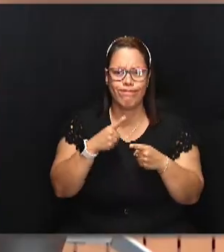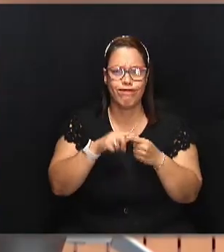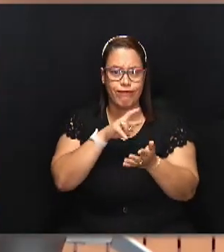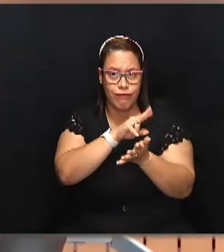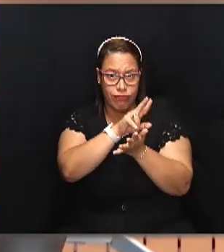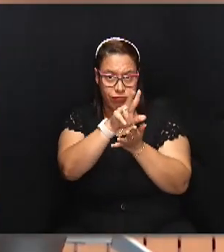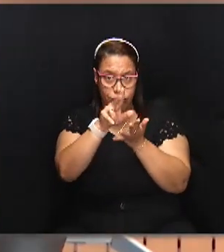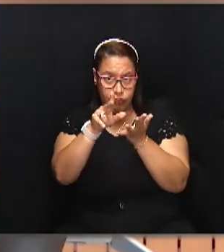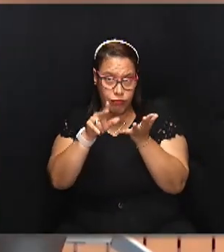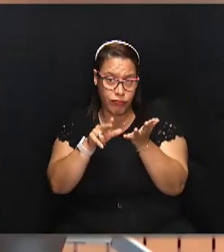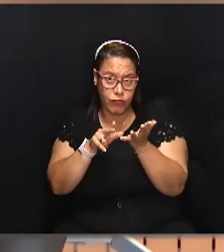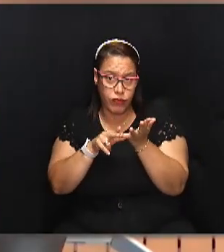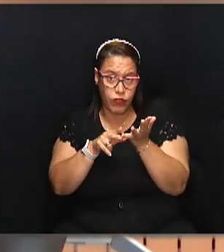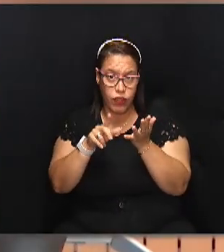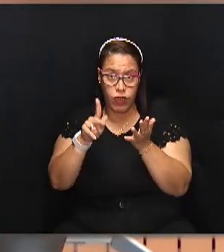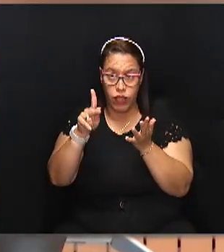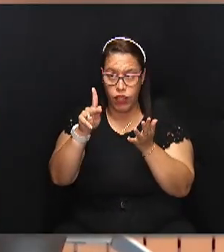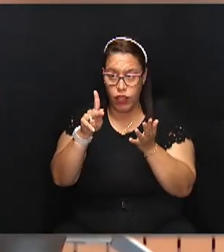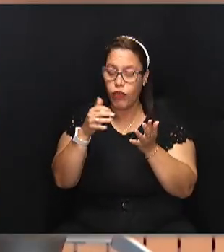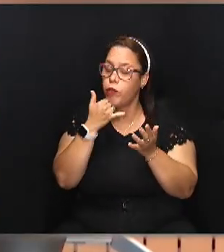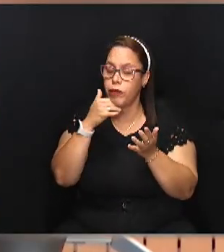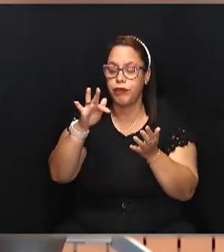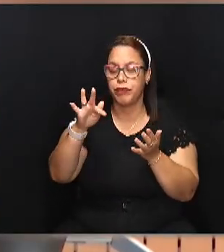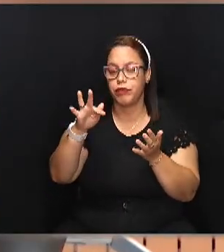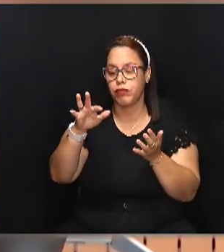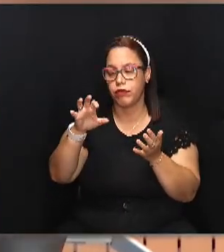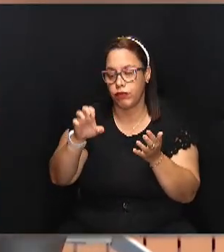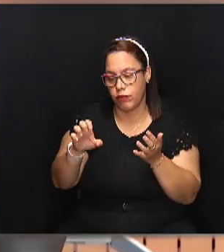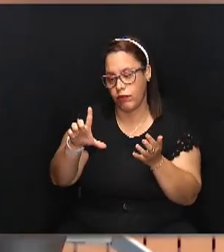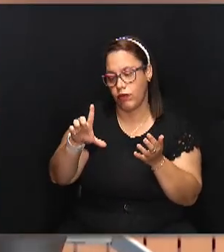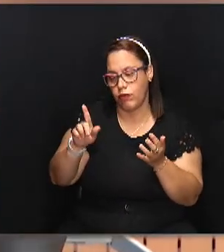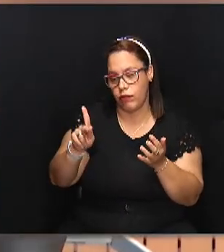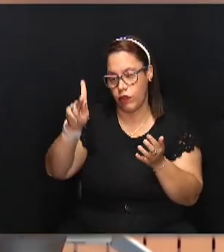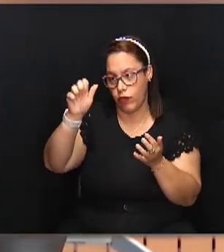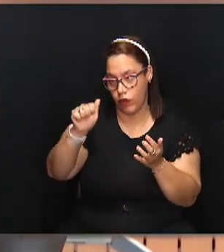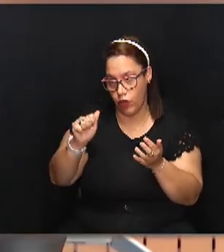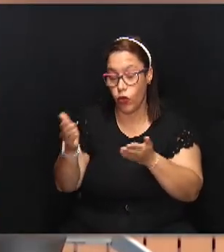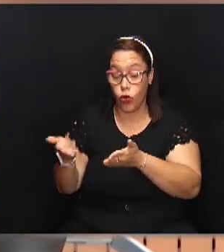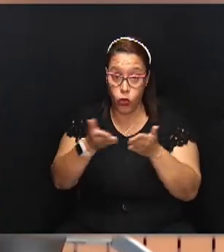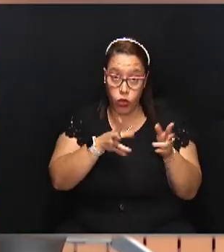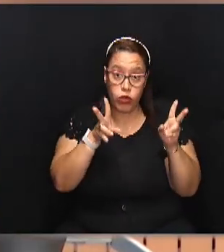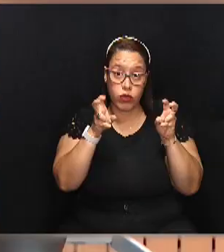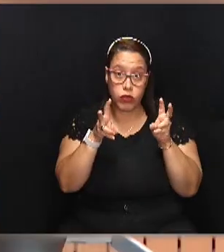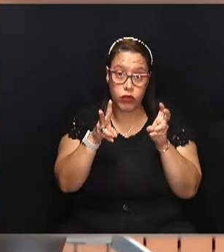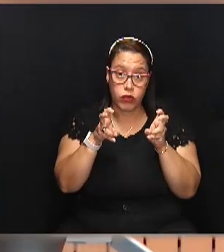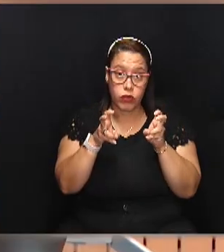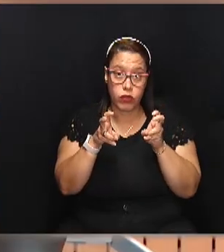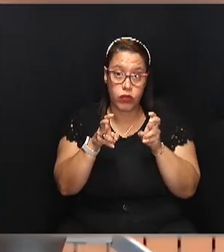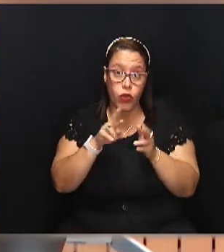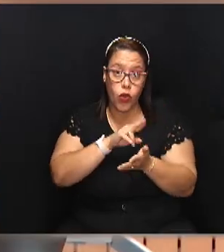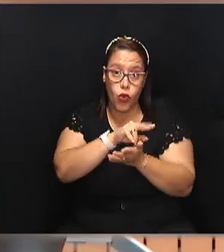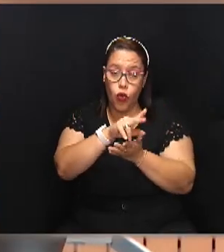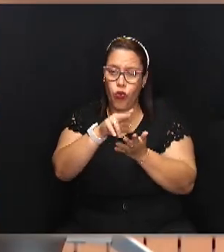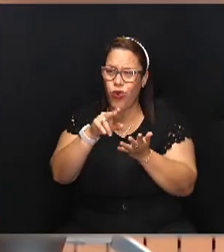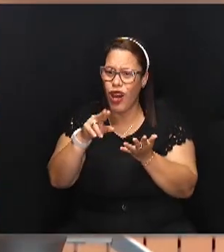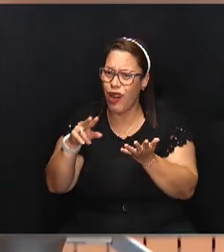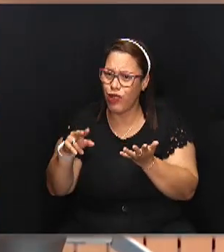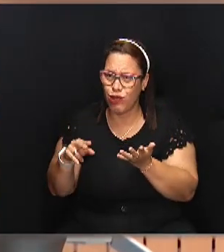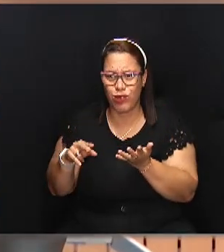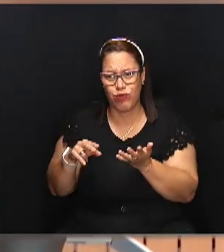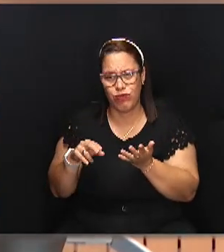tipos. Eu acho que o Felca trouxe um elemento, e eu acho que é importante que nós estamos lidando de vários tipos